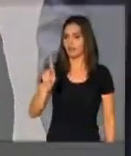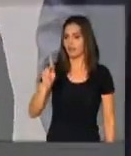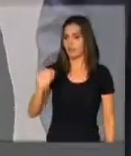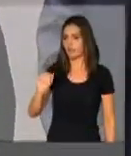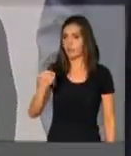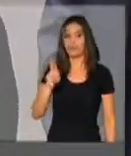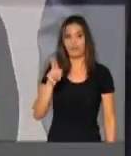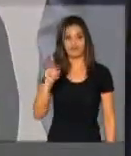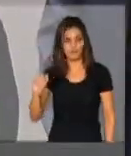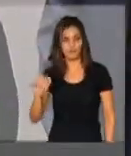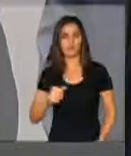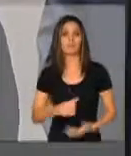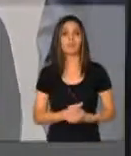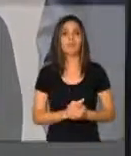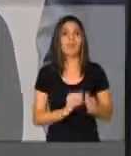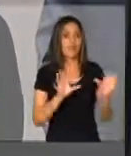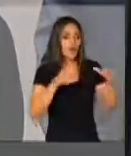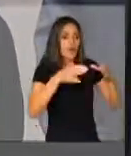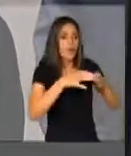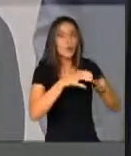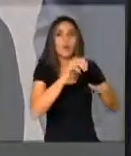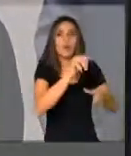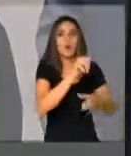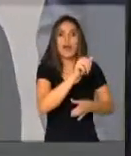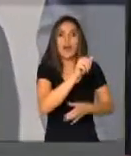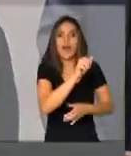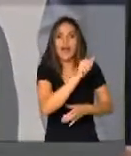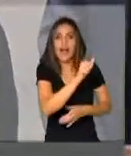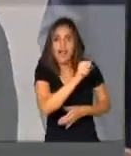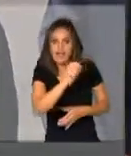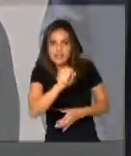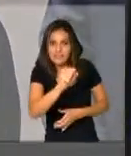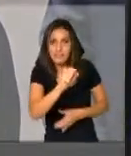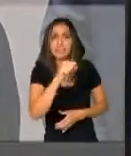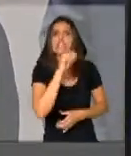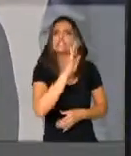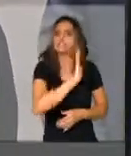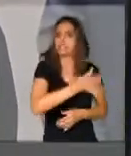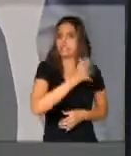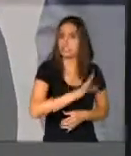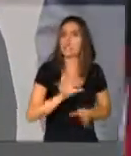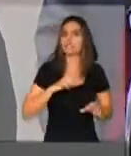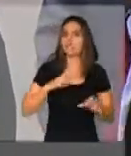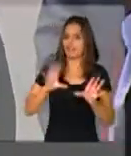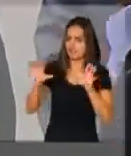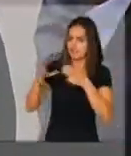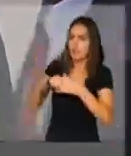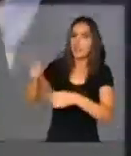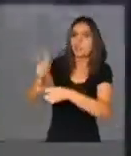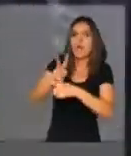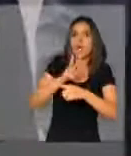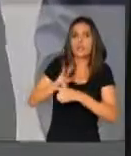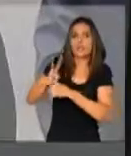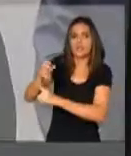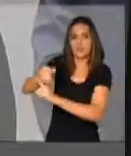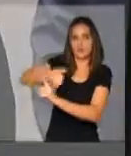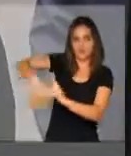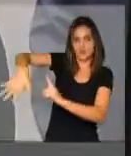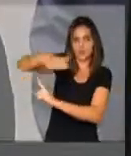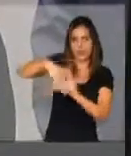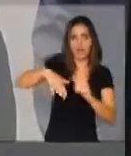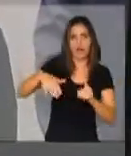O Sistema S já tem uma atividade na cidade, na parte de proteção social